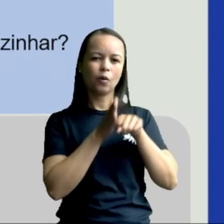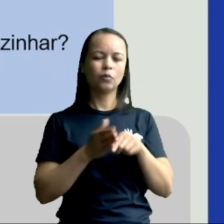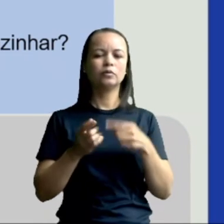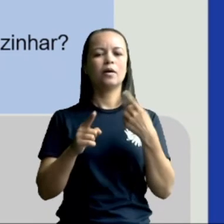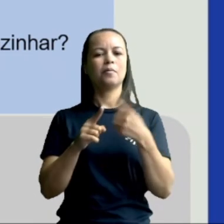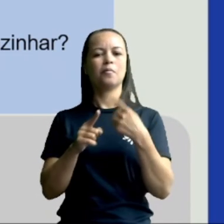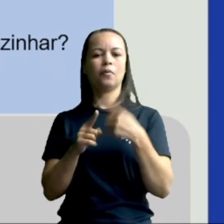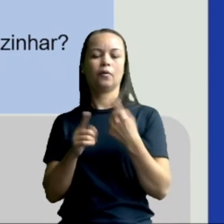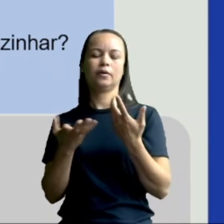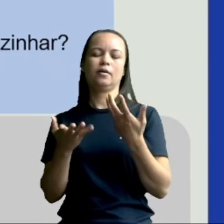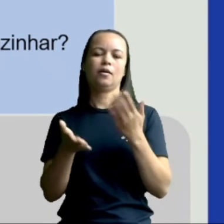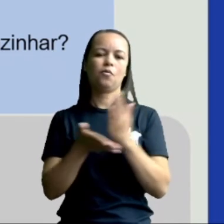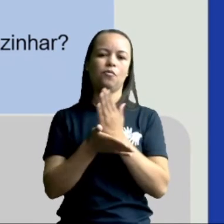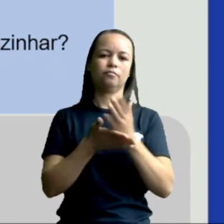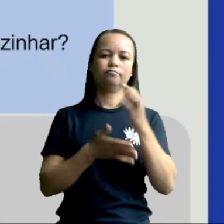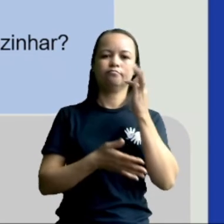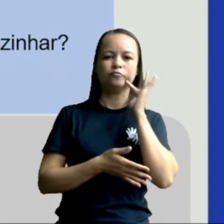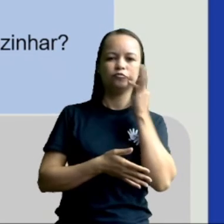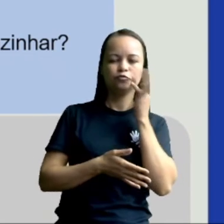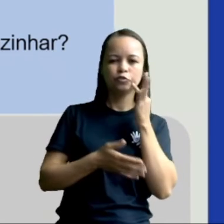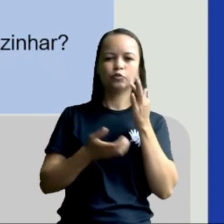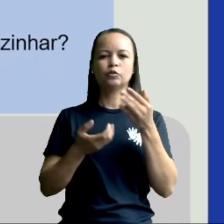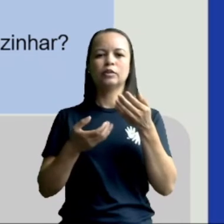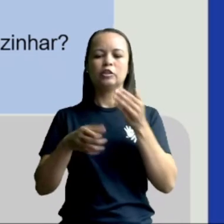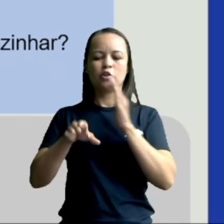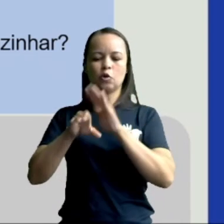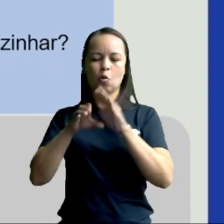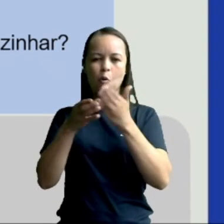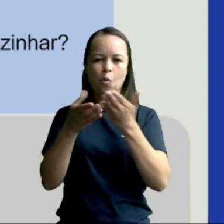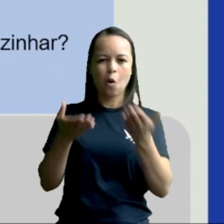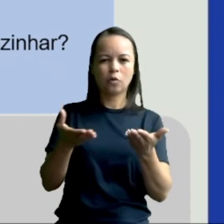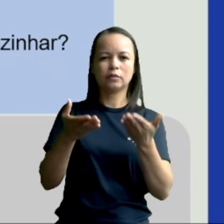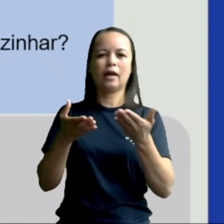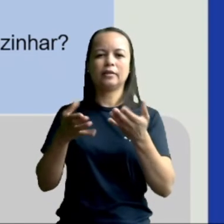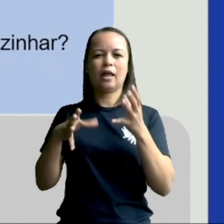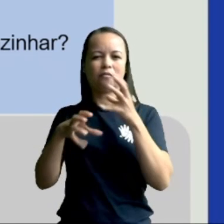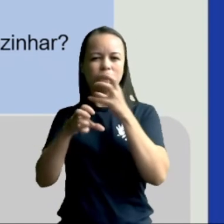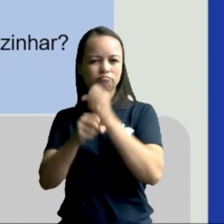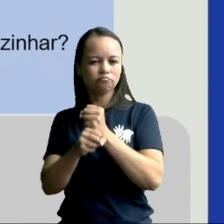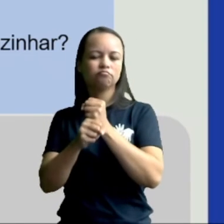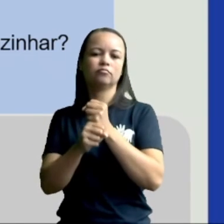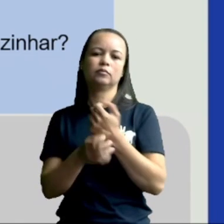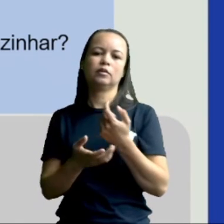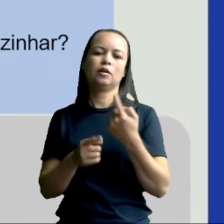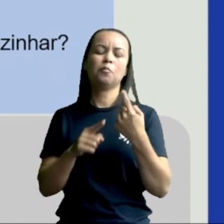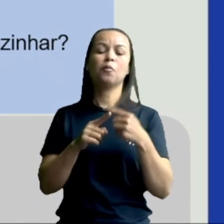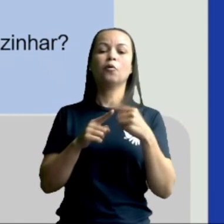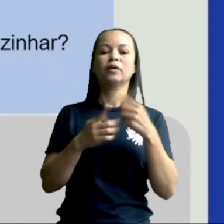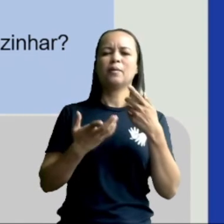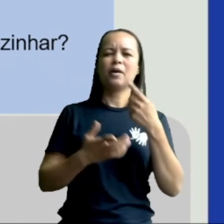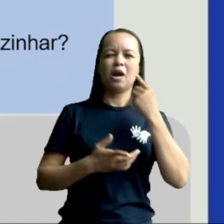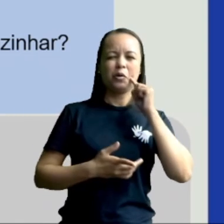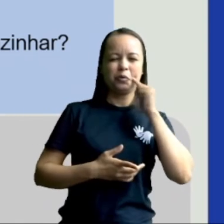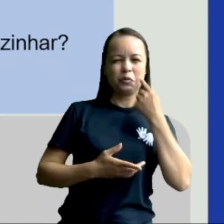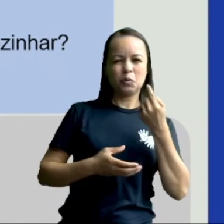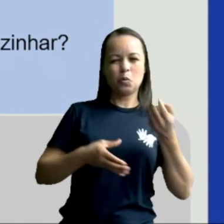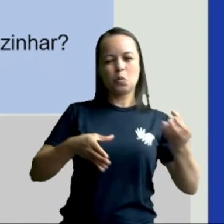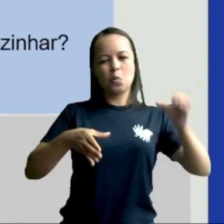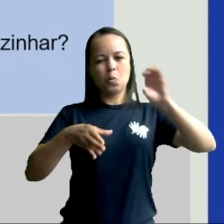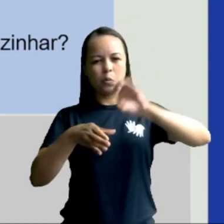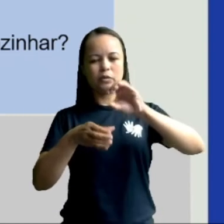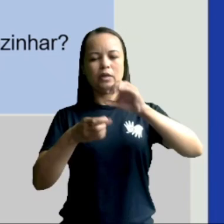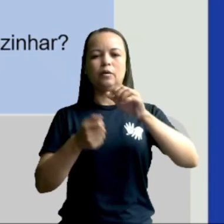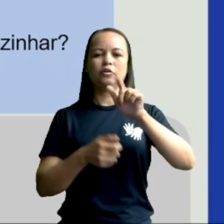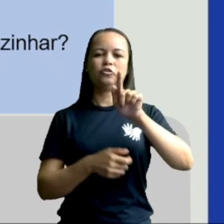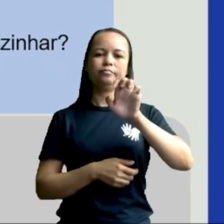algumas frutas descascadas, né, e cortadas escurecem, né? Vimos também por que se coloca o suco de limão na